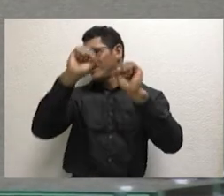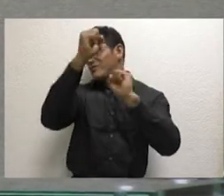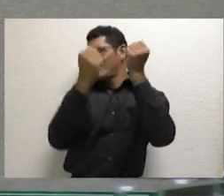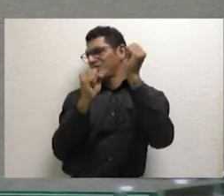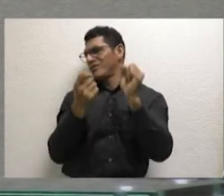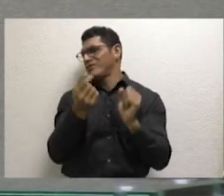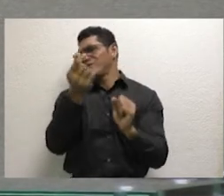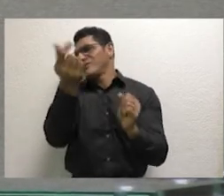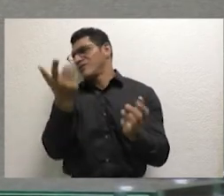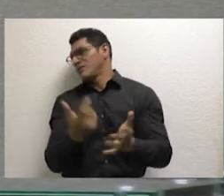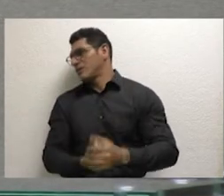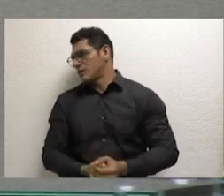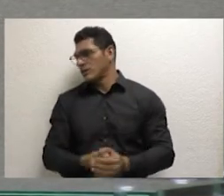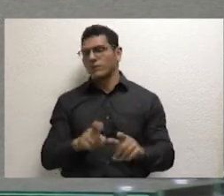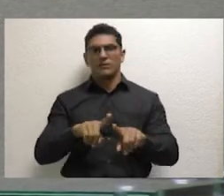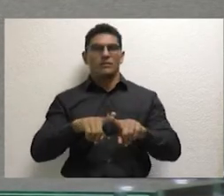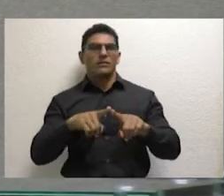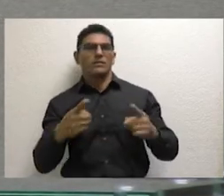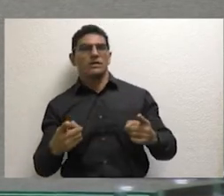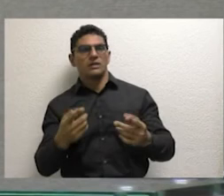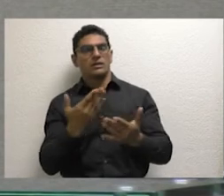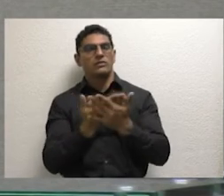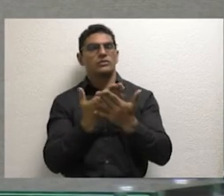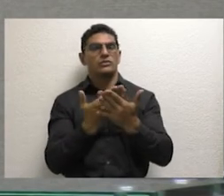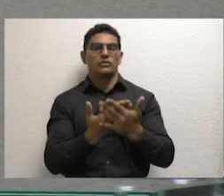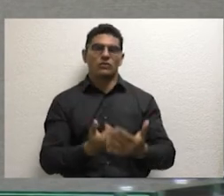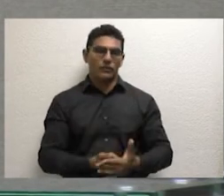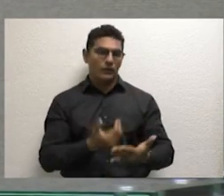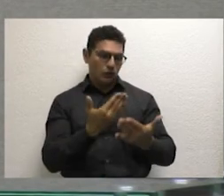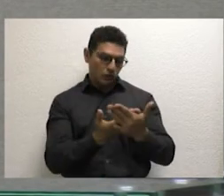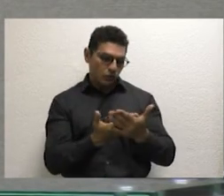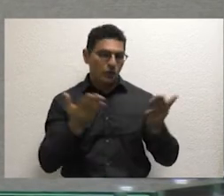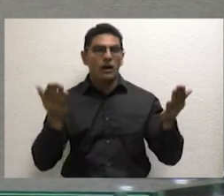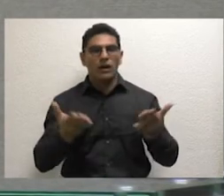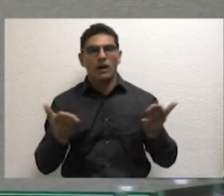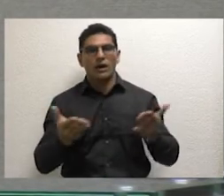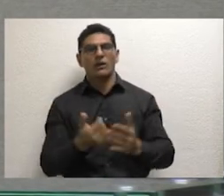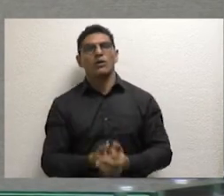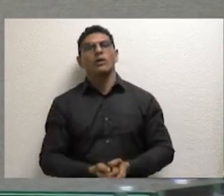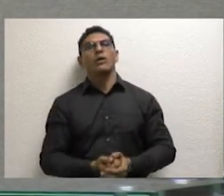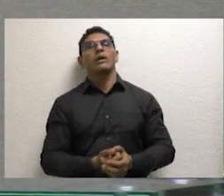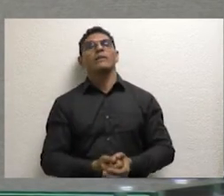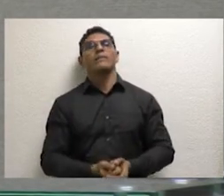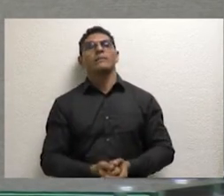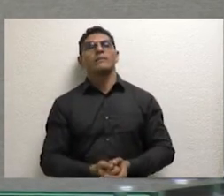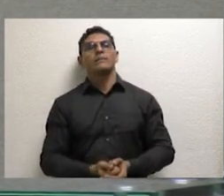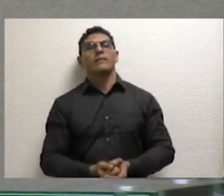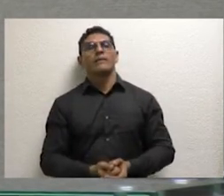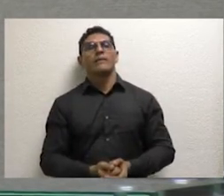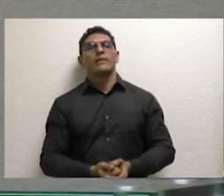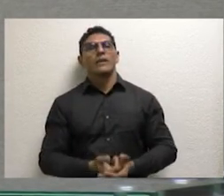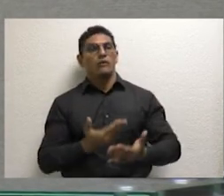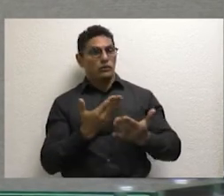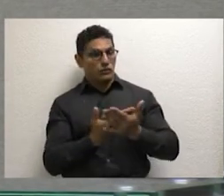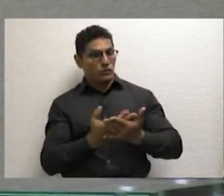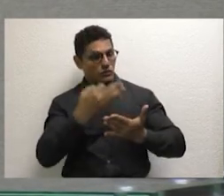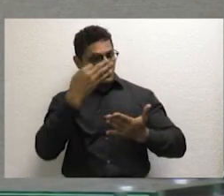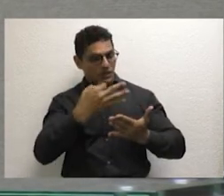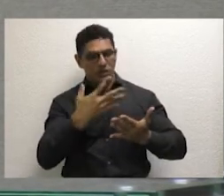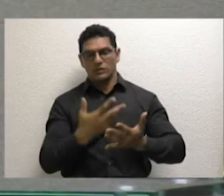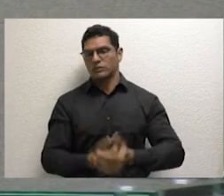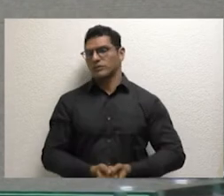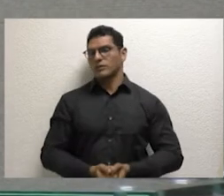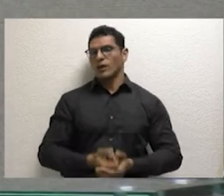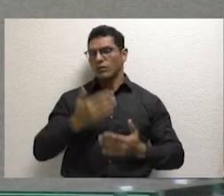mas aí nós temos um estudo agora fundamentando obviamente esta casa e o Amazonas